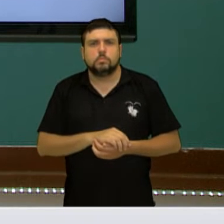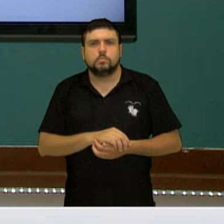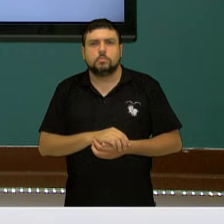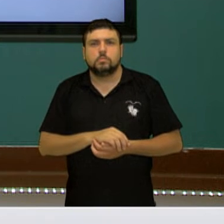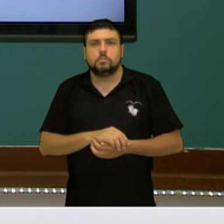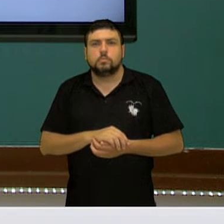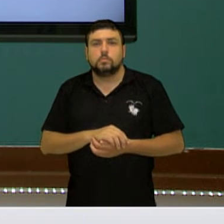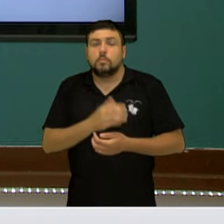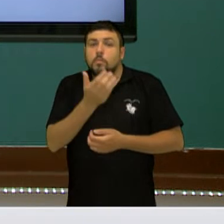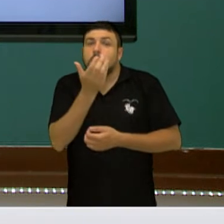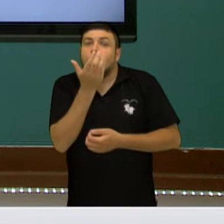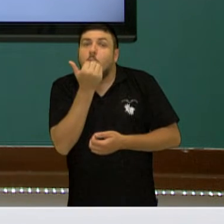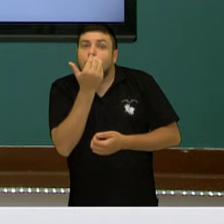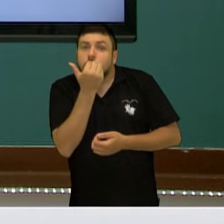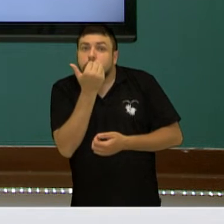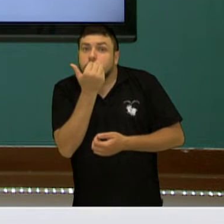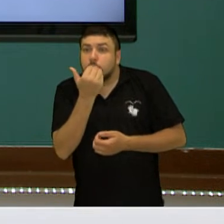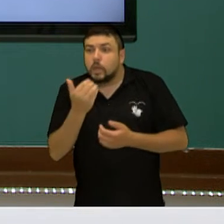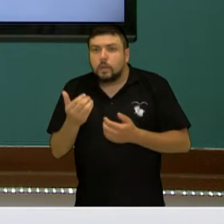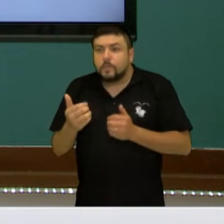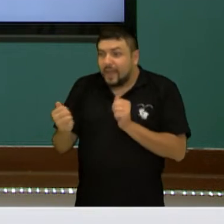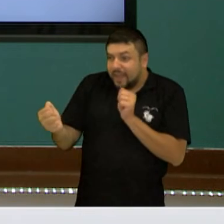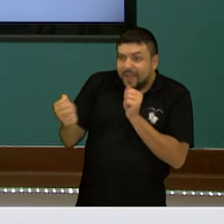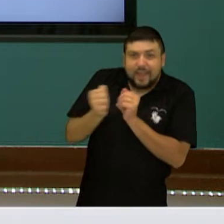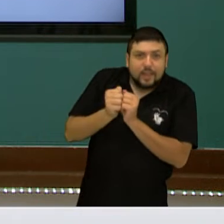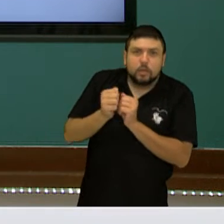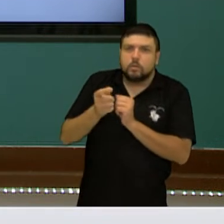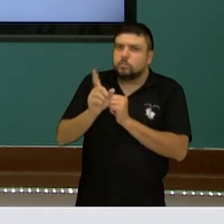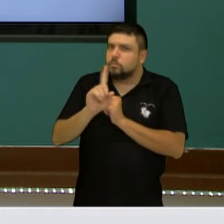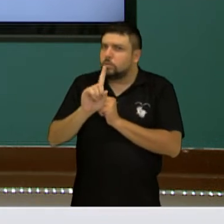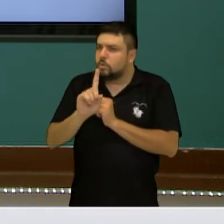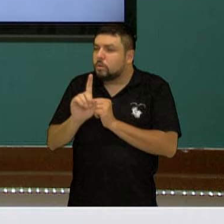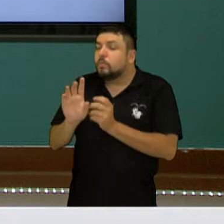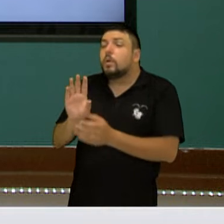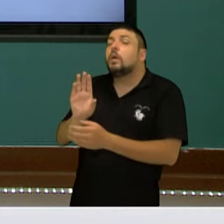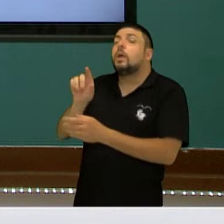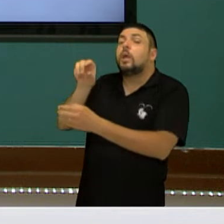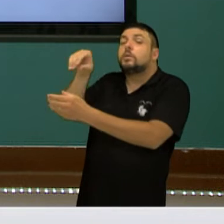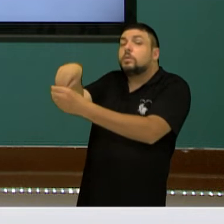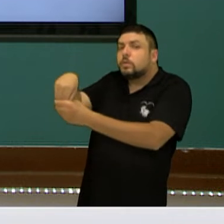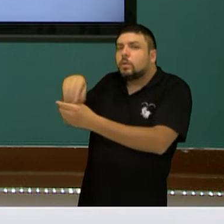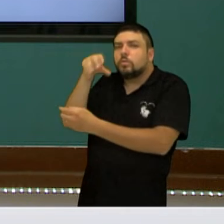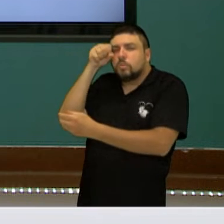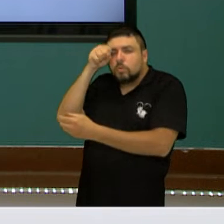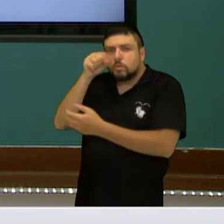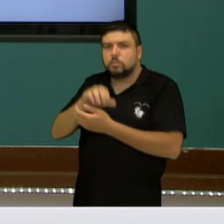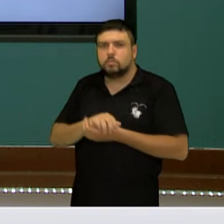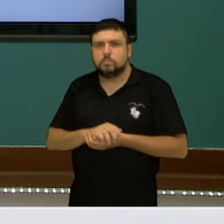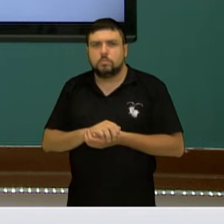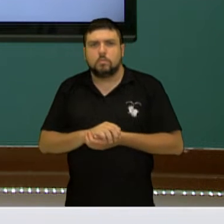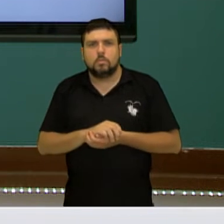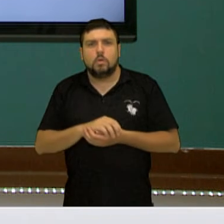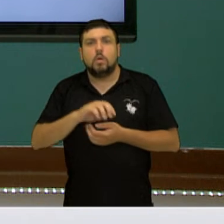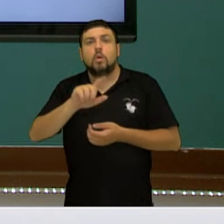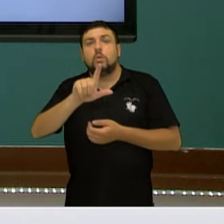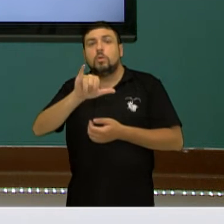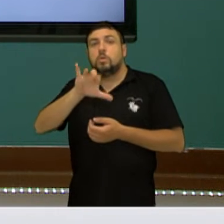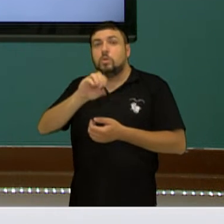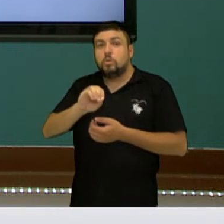do quarto, nada de fazer junto com a família na cozinha. E o lixo deve ser retirado em cesto